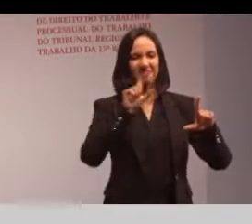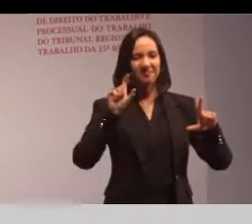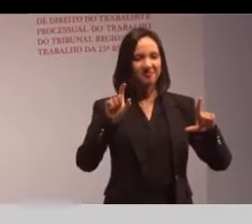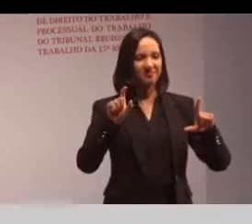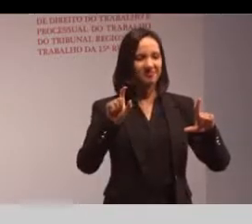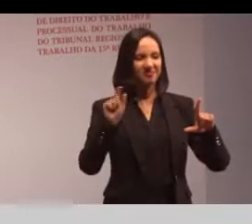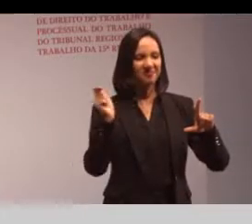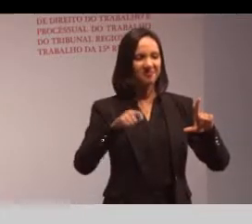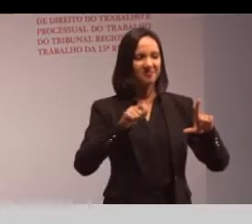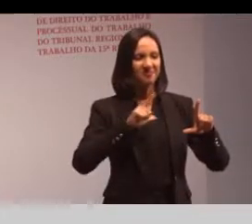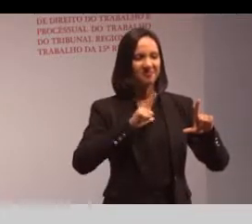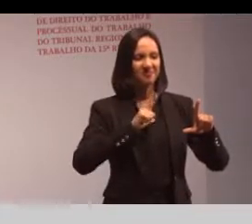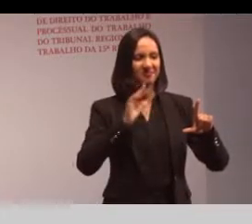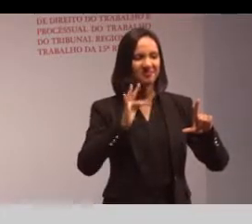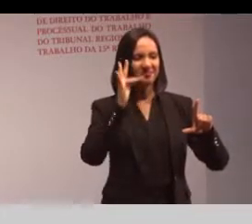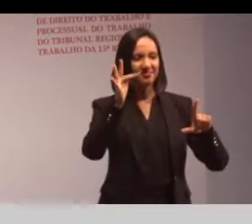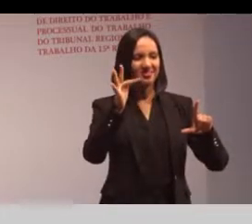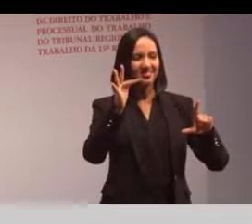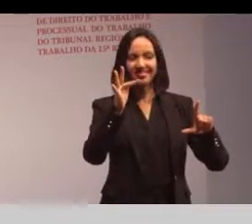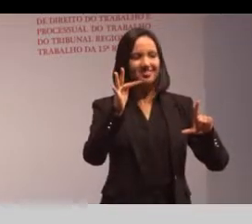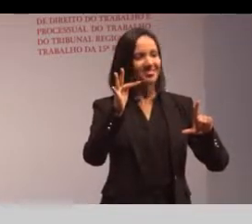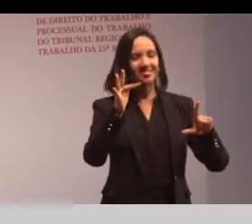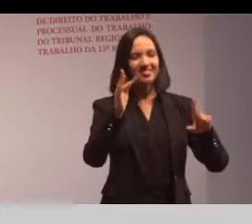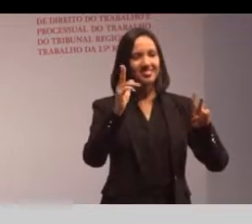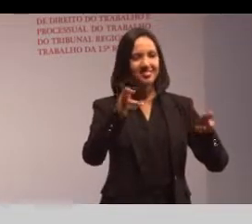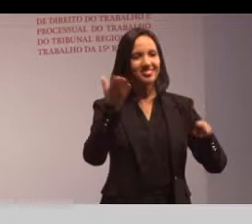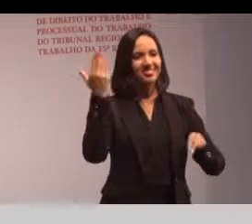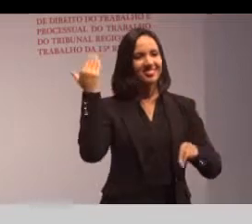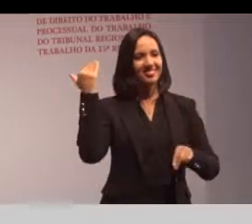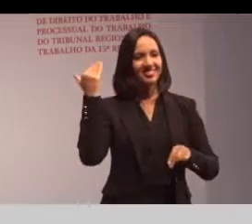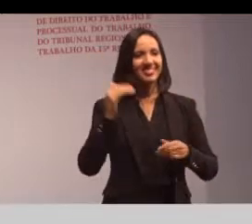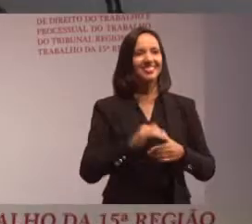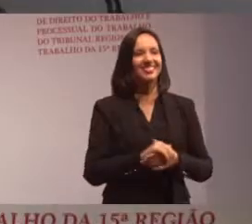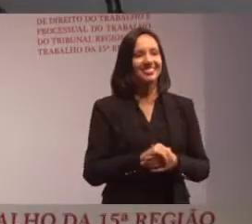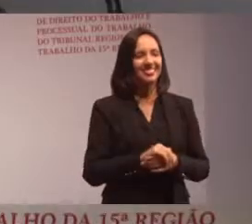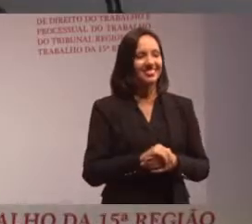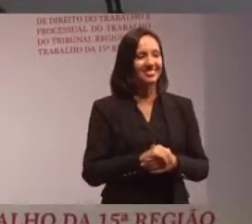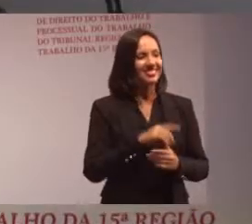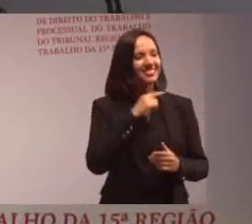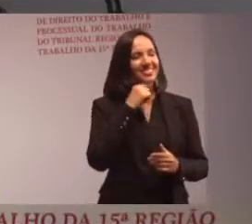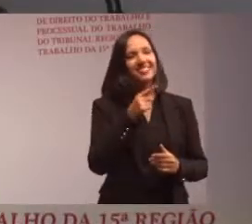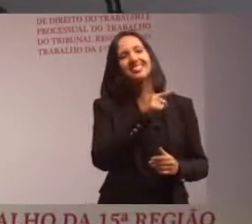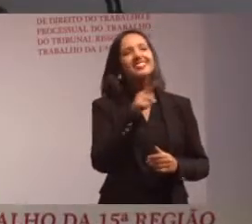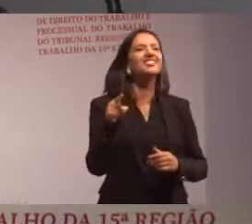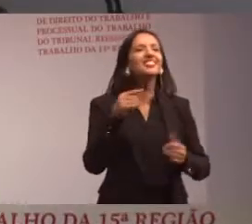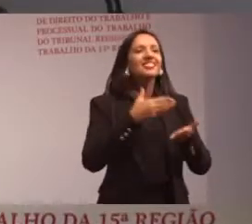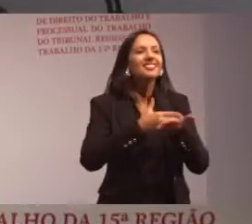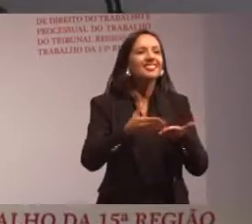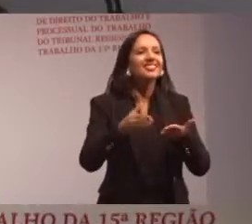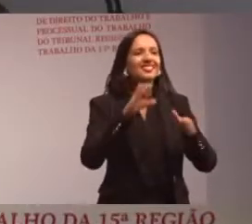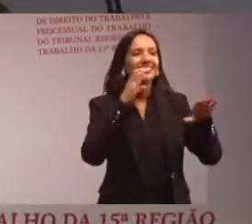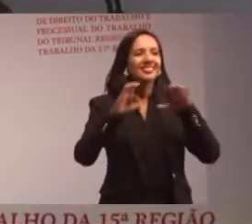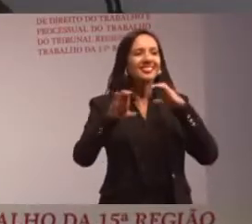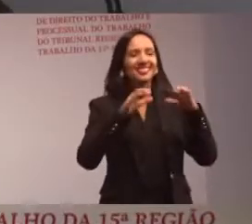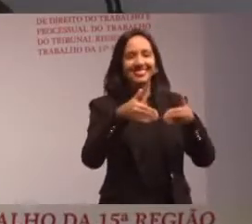bem que podia ser O Futuro Não É Mais, como era antigamente, tá? Antes que alguém comece a cantar, por